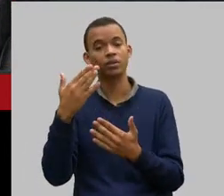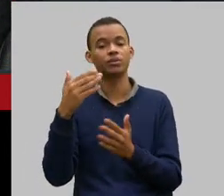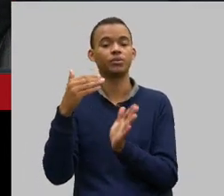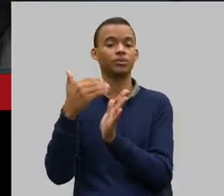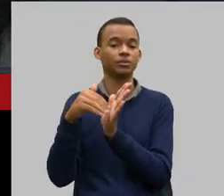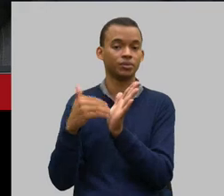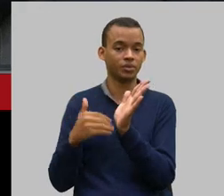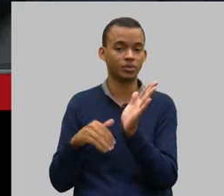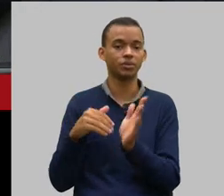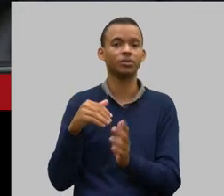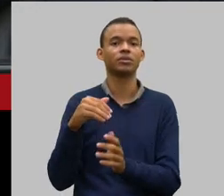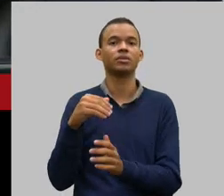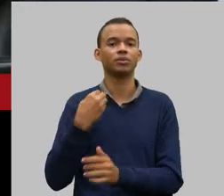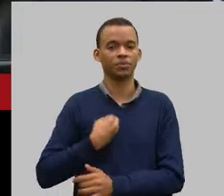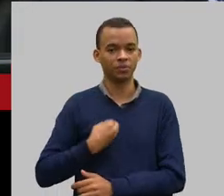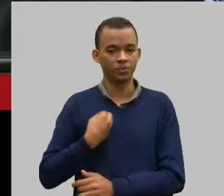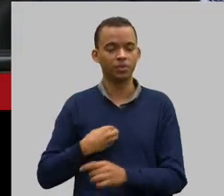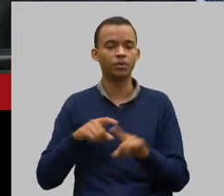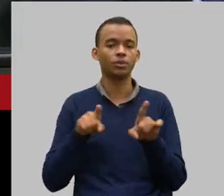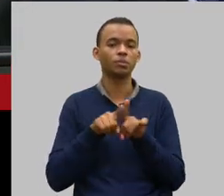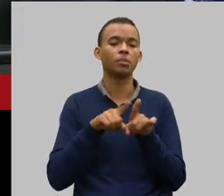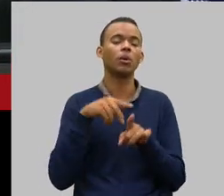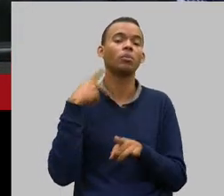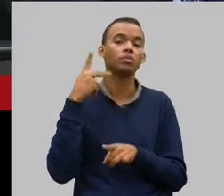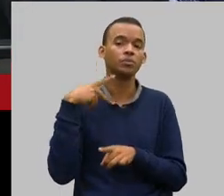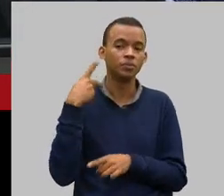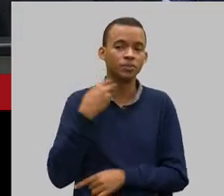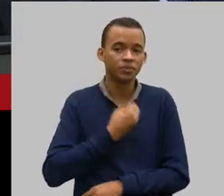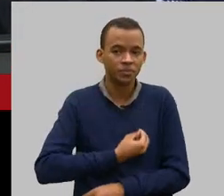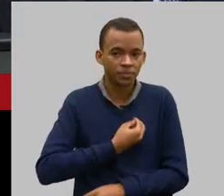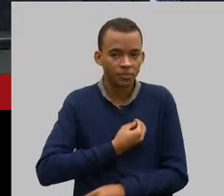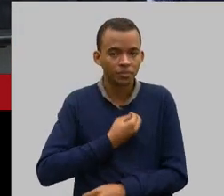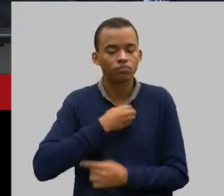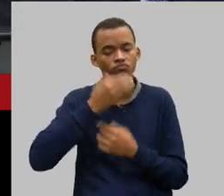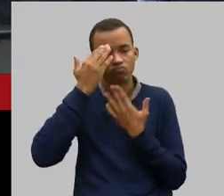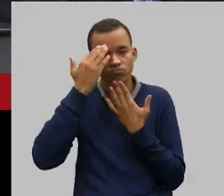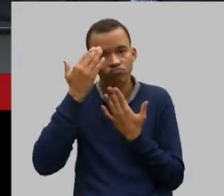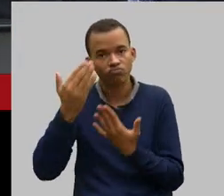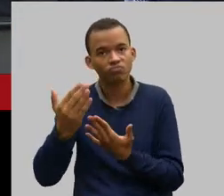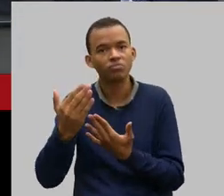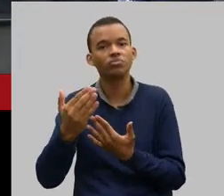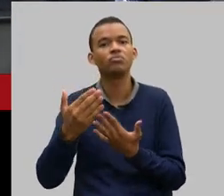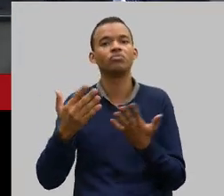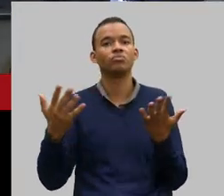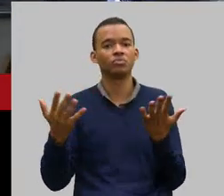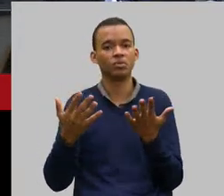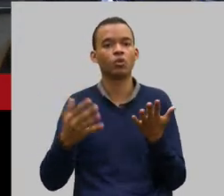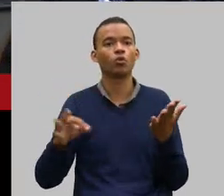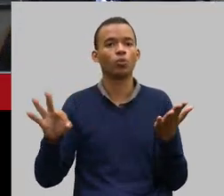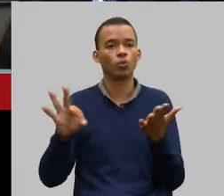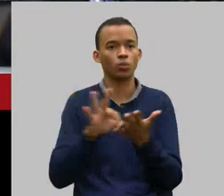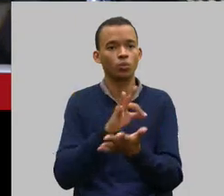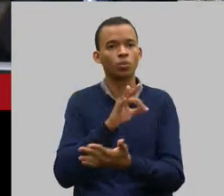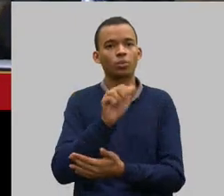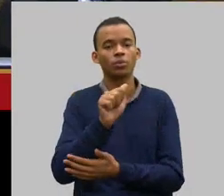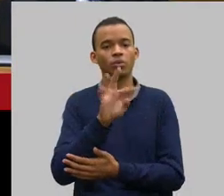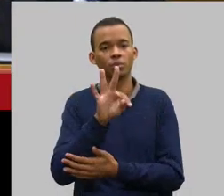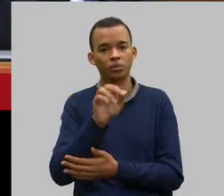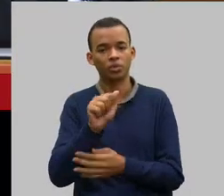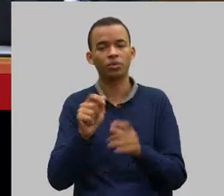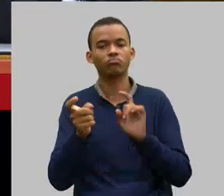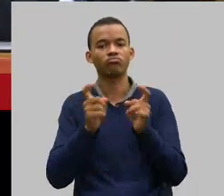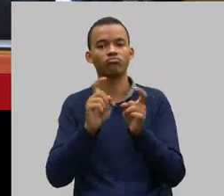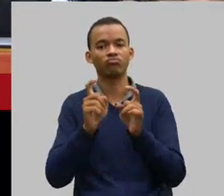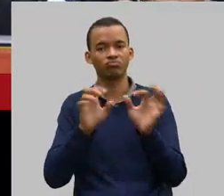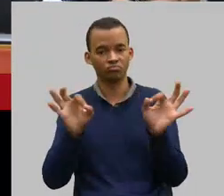pass dos parlamentares e determina atura da ata e encerra os